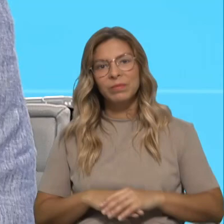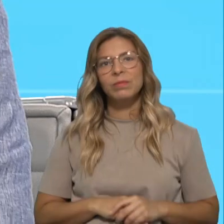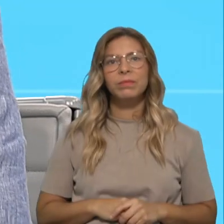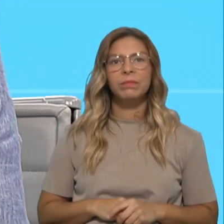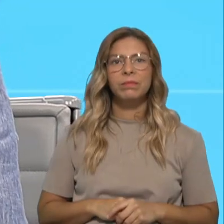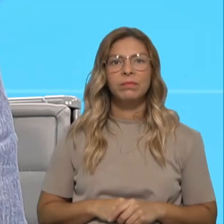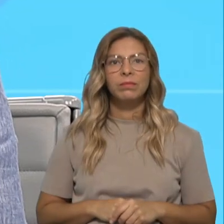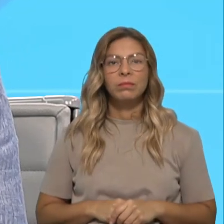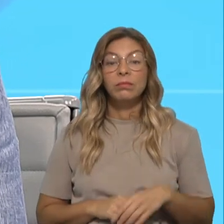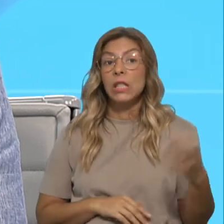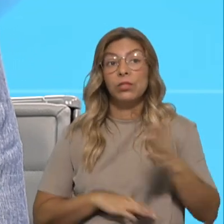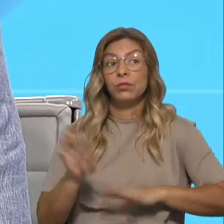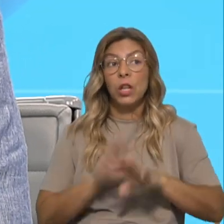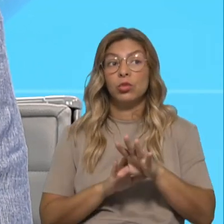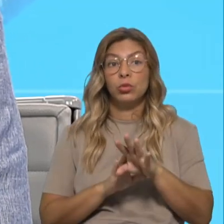Fazendo bem.